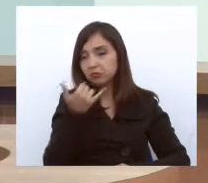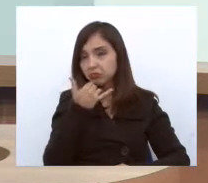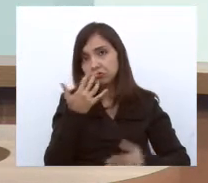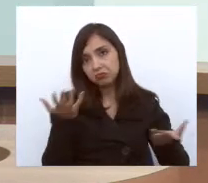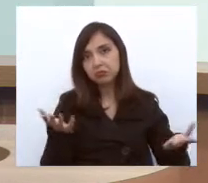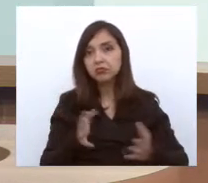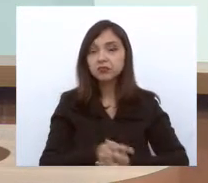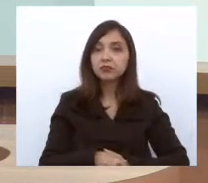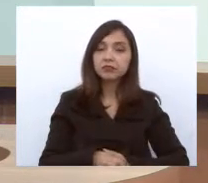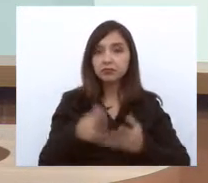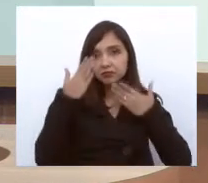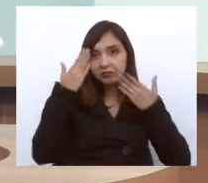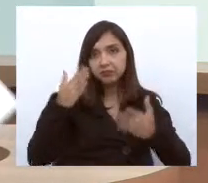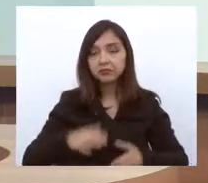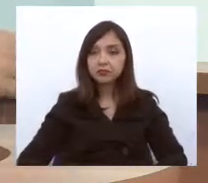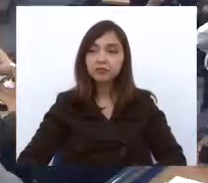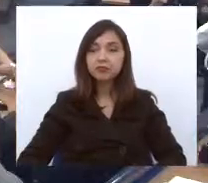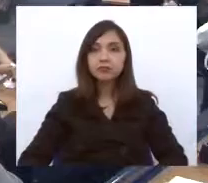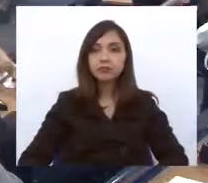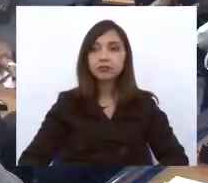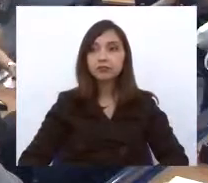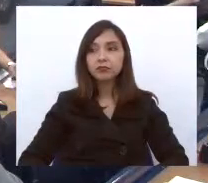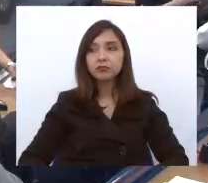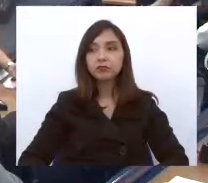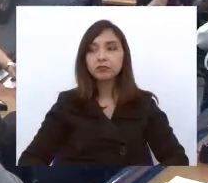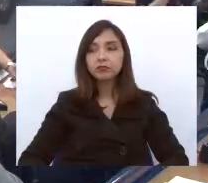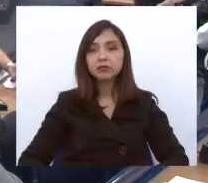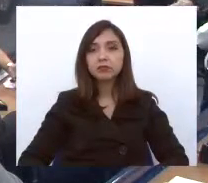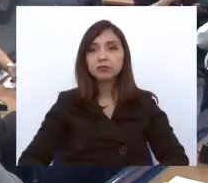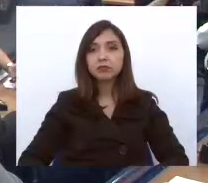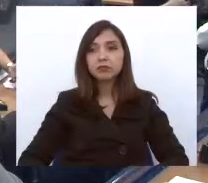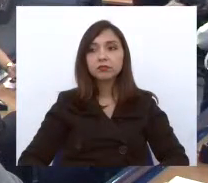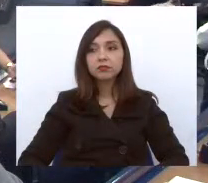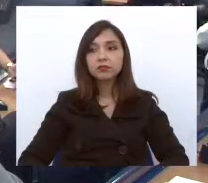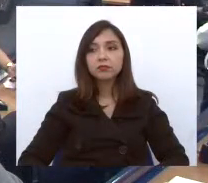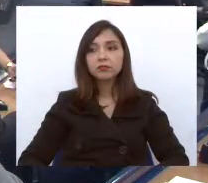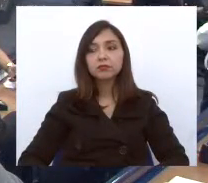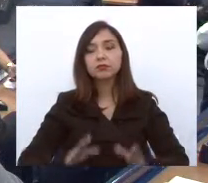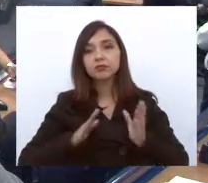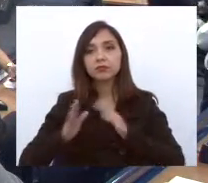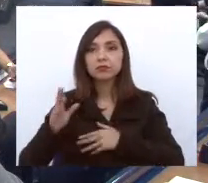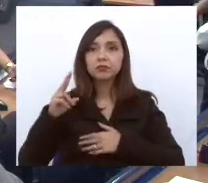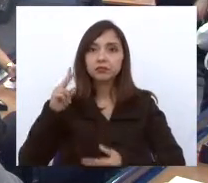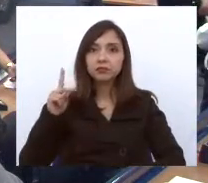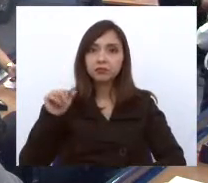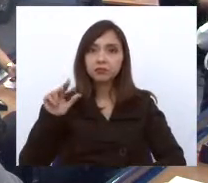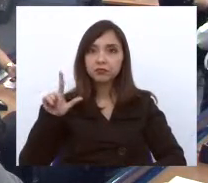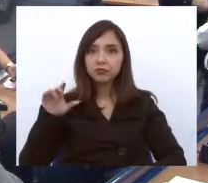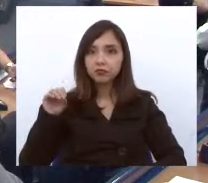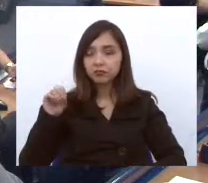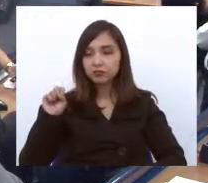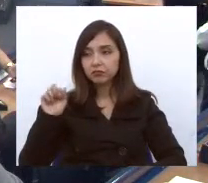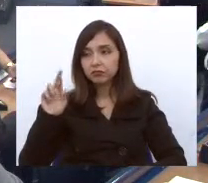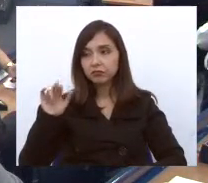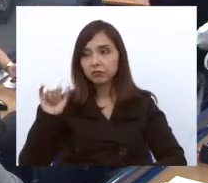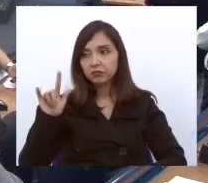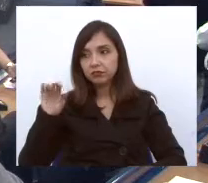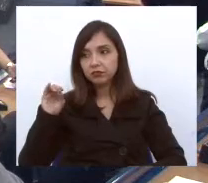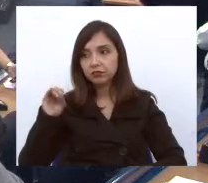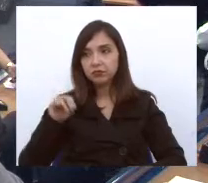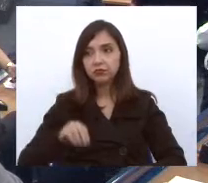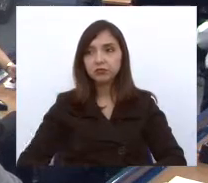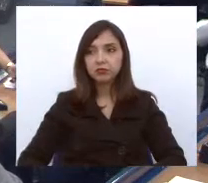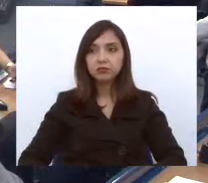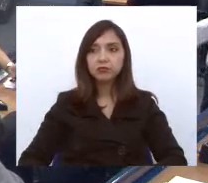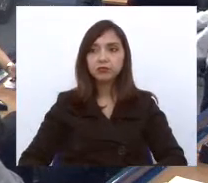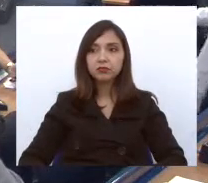sei. Obrigado, senhor presidente. Pela ordem, senhor presidente. Pela ordem, vereador Paulo Sérgio. Para discutir, vereador? Para discutir, senhor presidente.